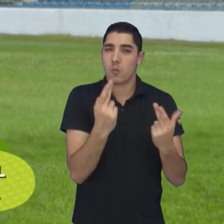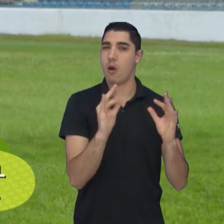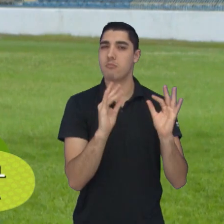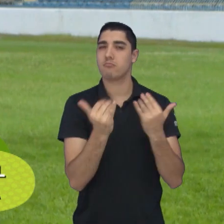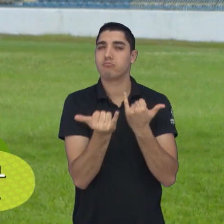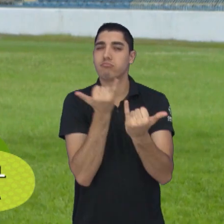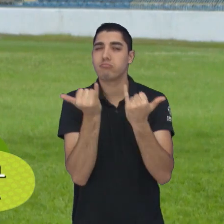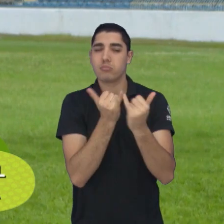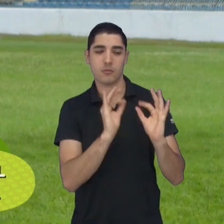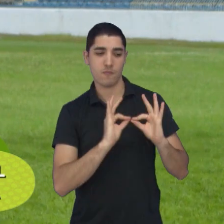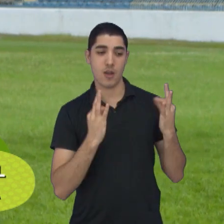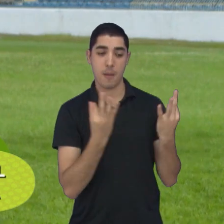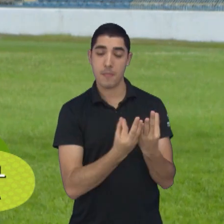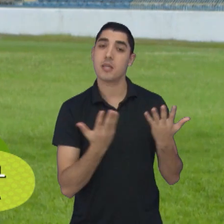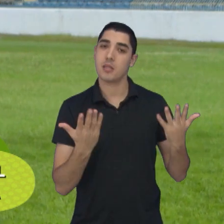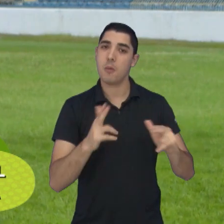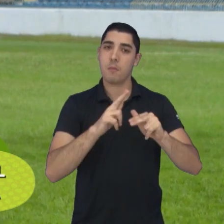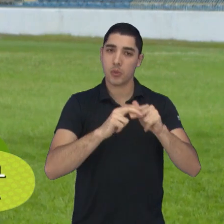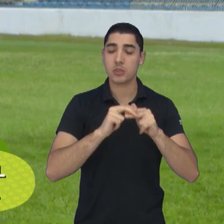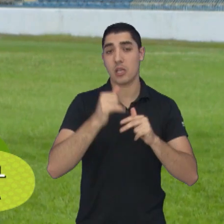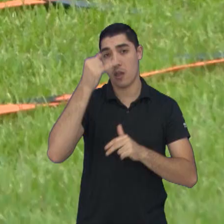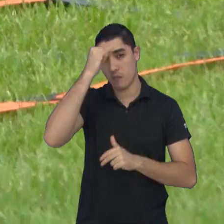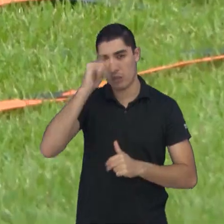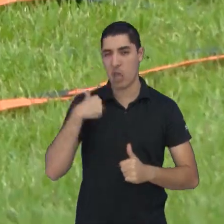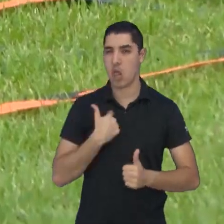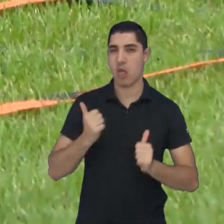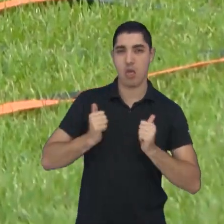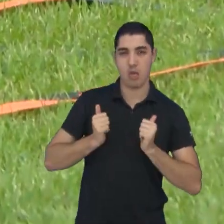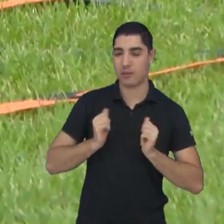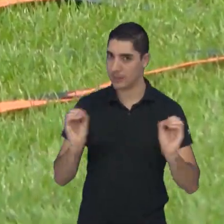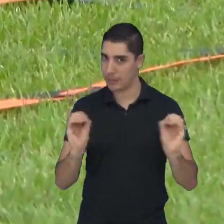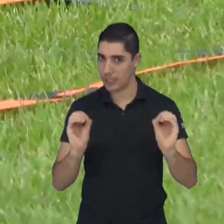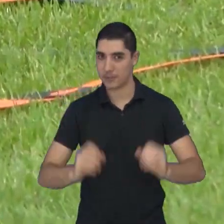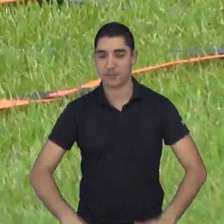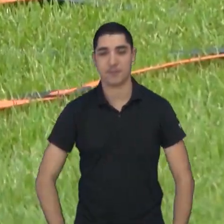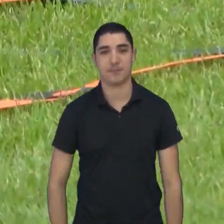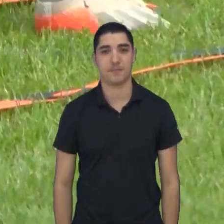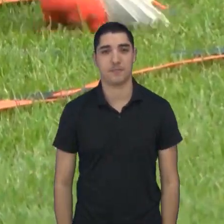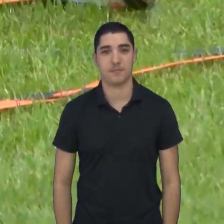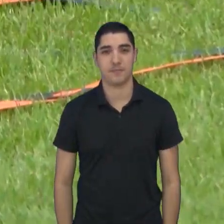é não deixar cair para que essas coisas venham acontecer ainda mais.